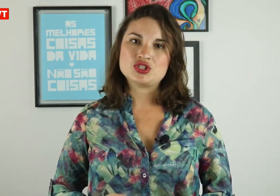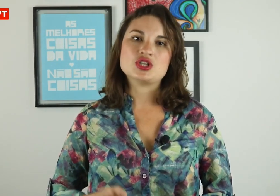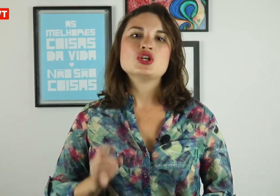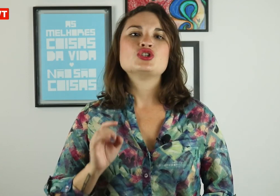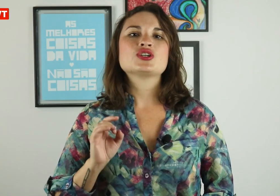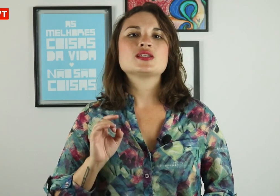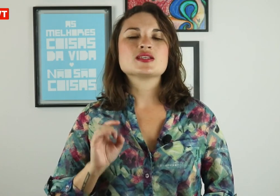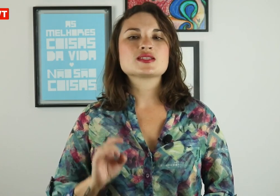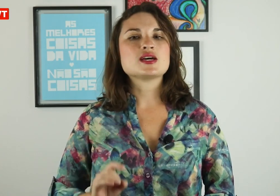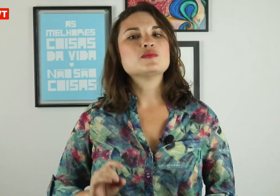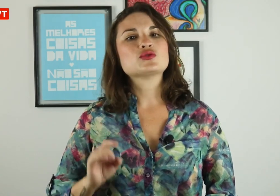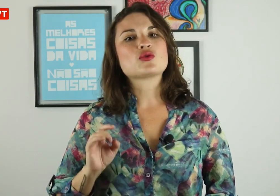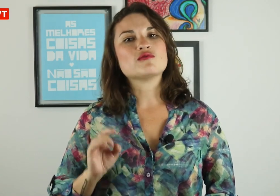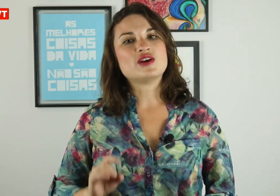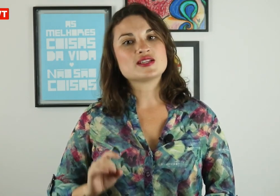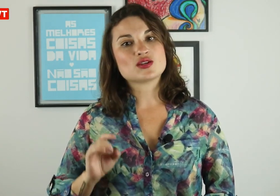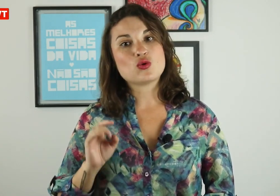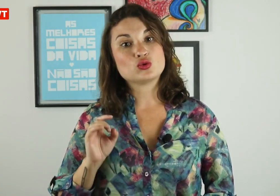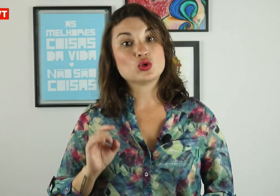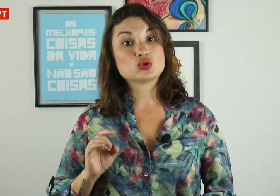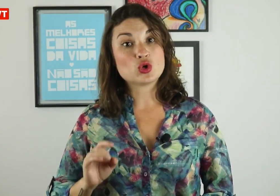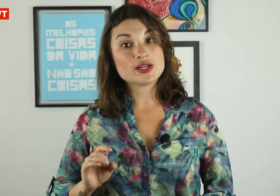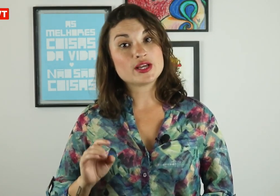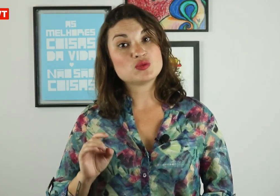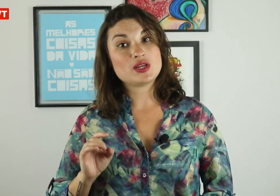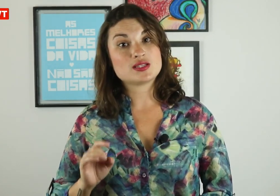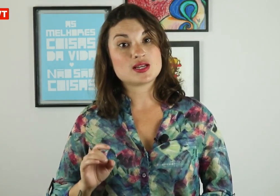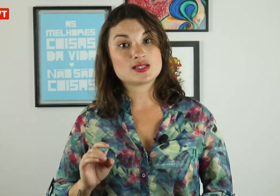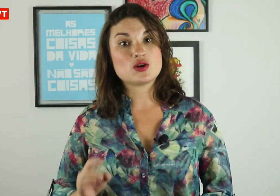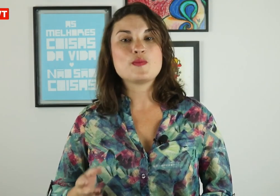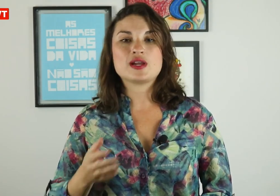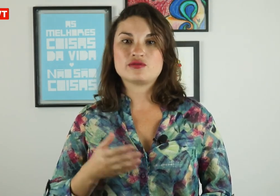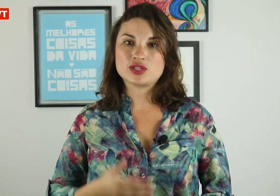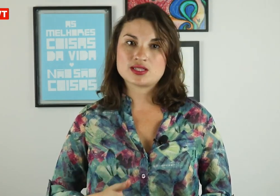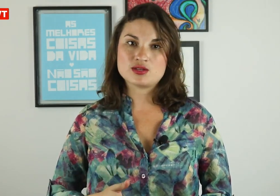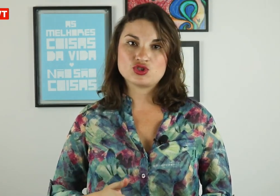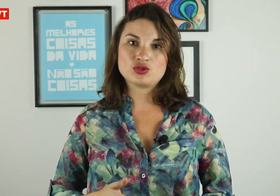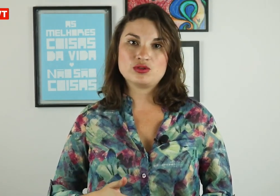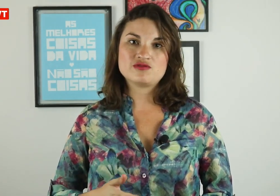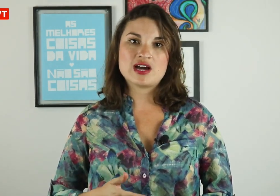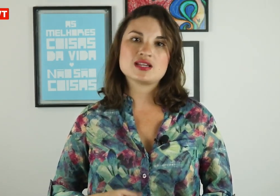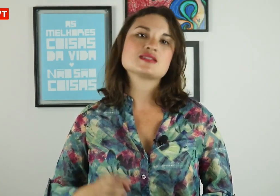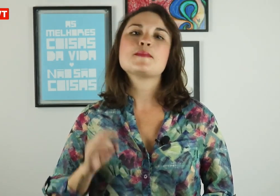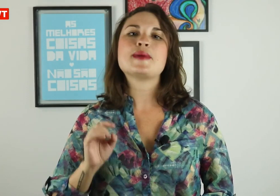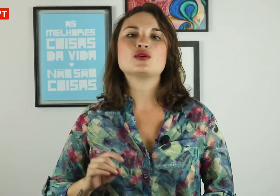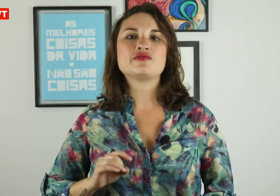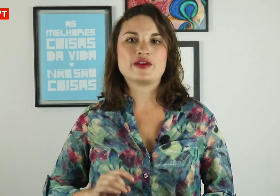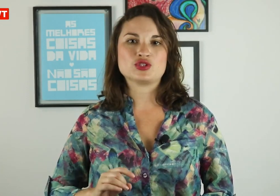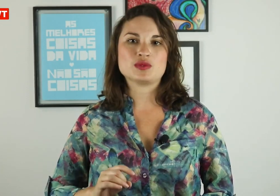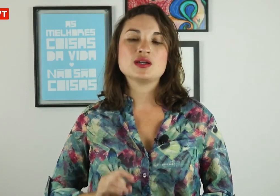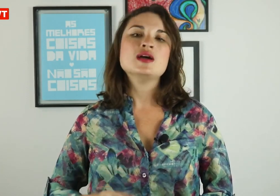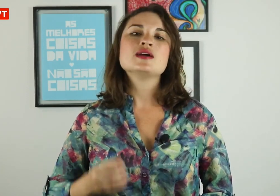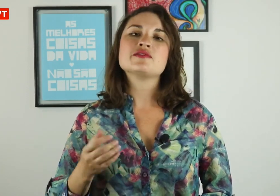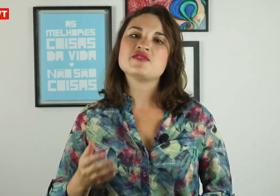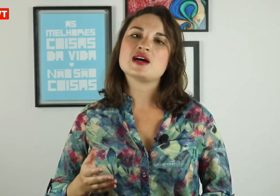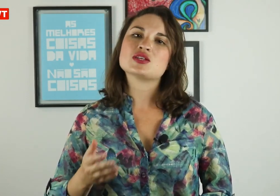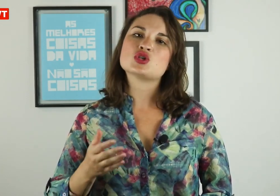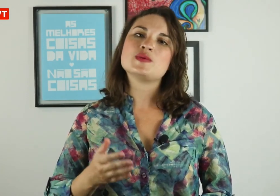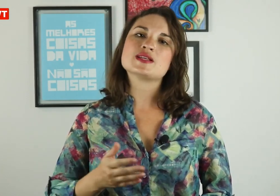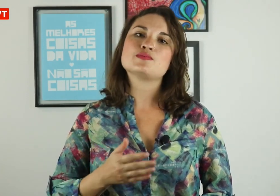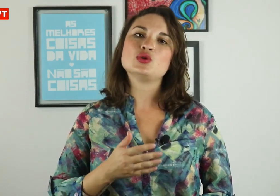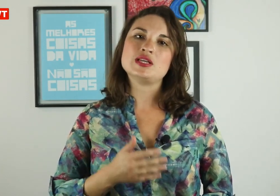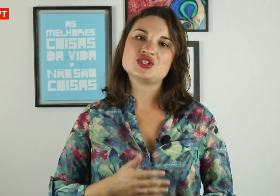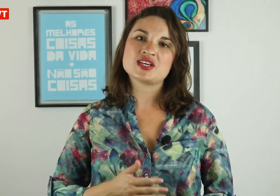central de hoje, Jonatas Campos conversa com o doutor em administração pela Fundação Getúlio Vargas, Paulo Feldman, que